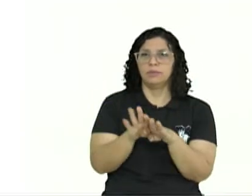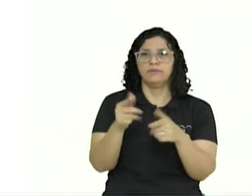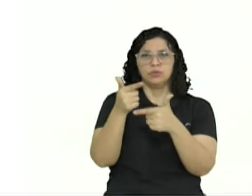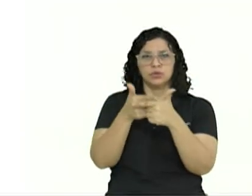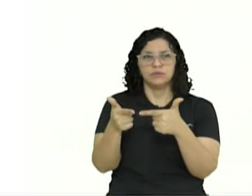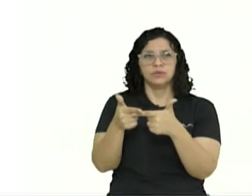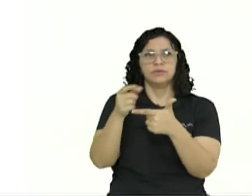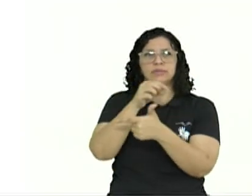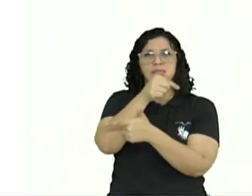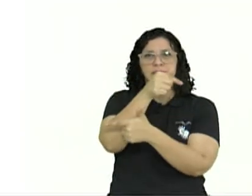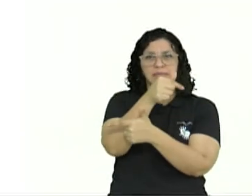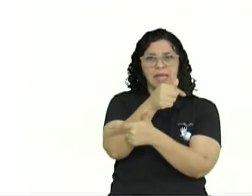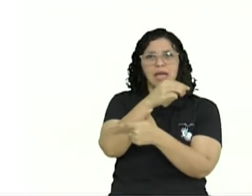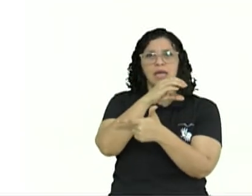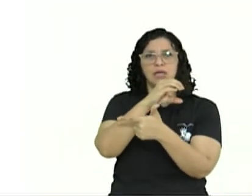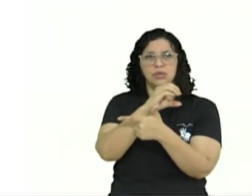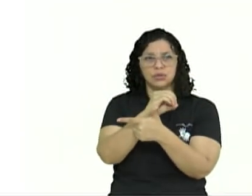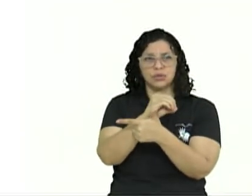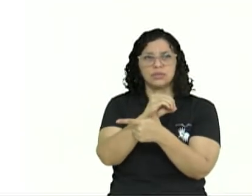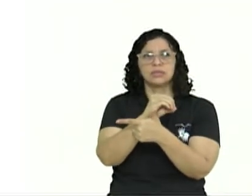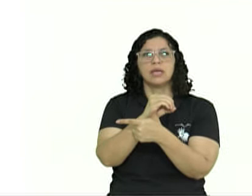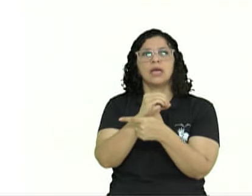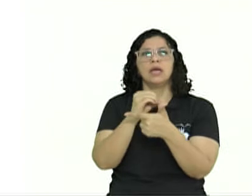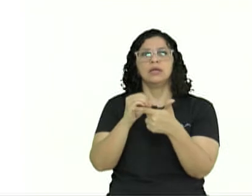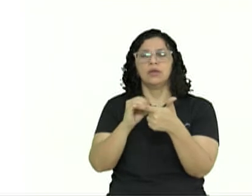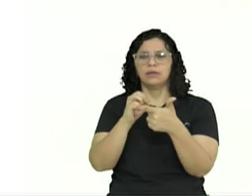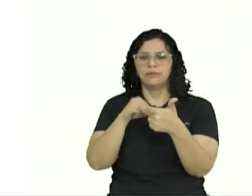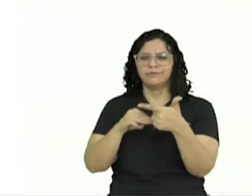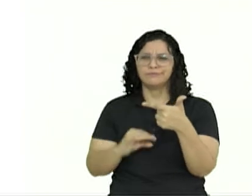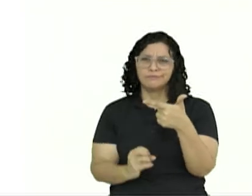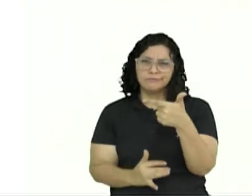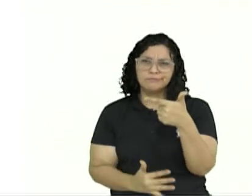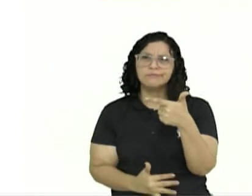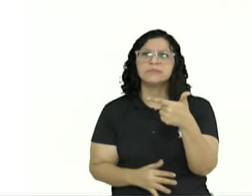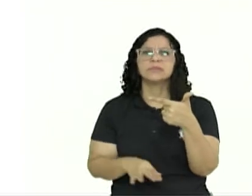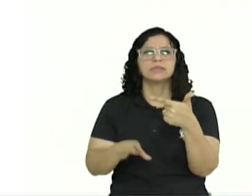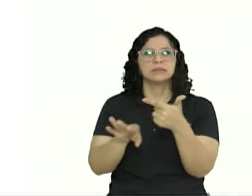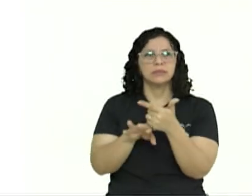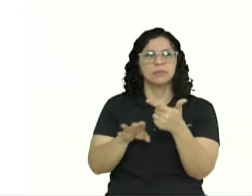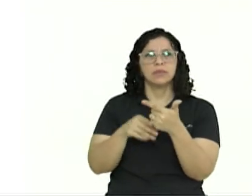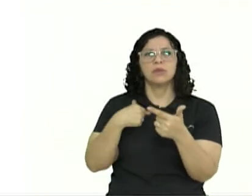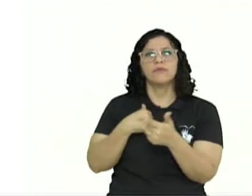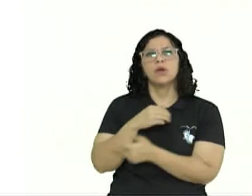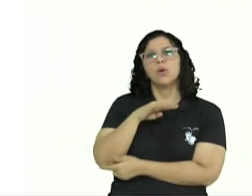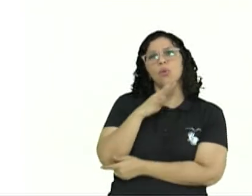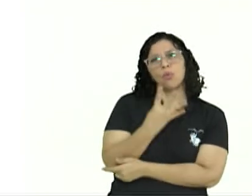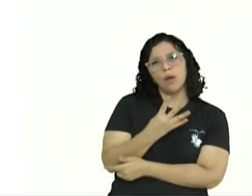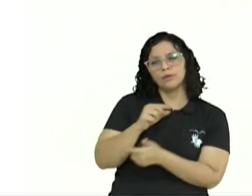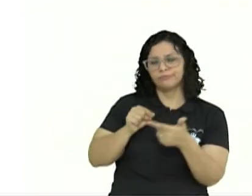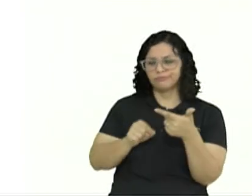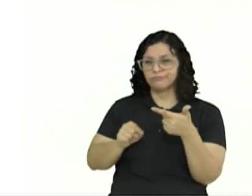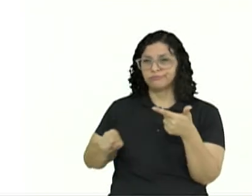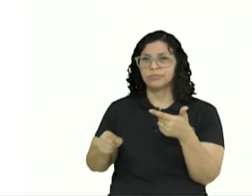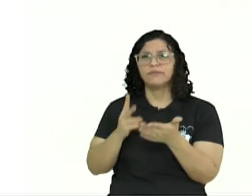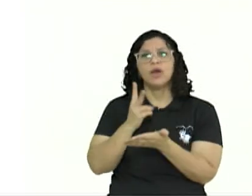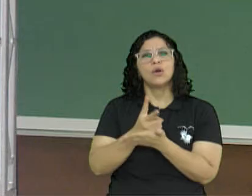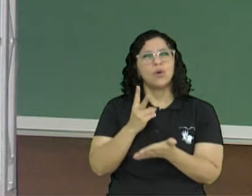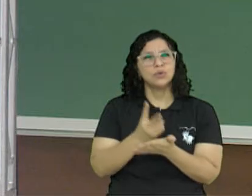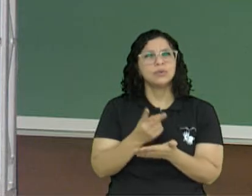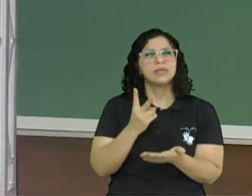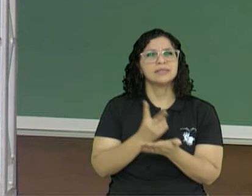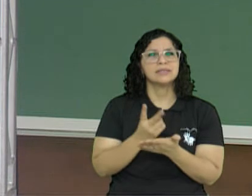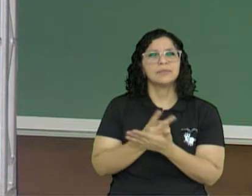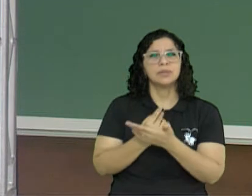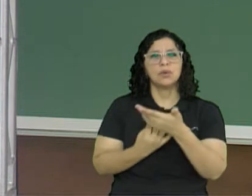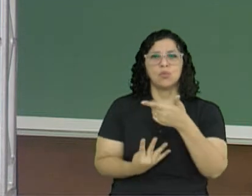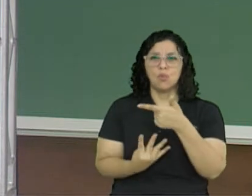a gente está indo o quê? Casa dos décimos, dos centésimos, dos milésimos e assim por diante. Por que a prof pôs essa reticência? Porque tá vendo, ó, aqui